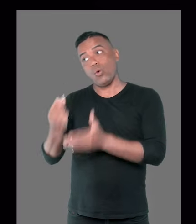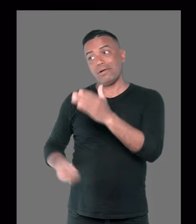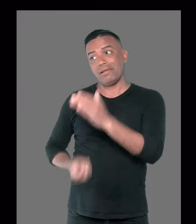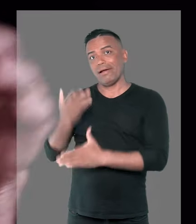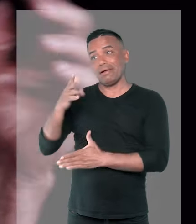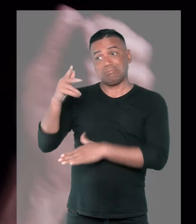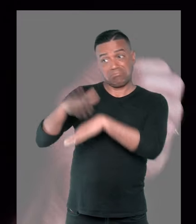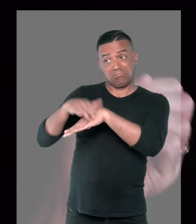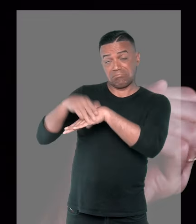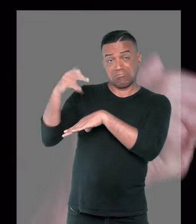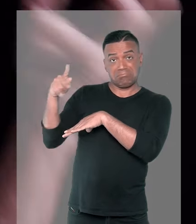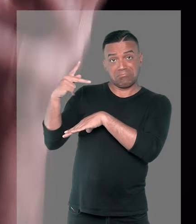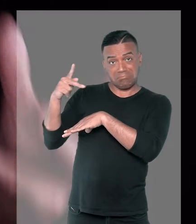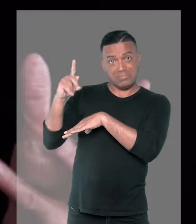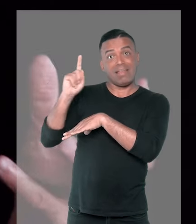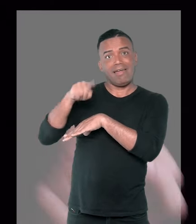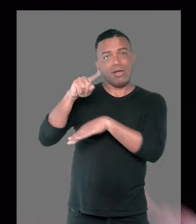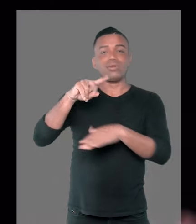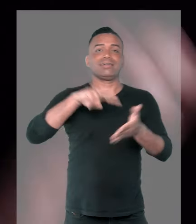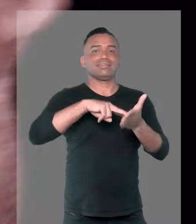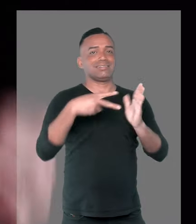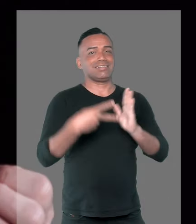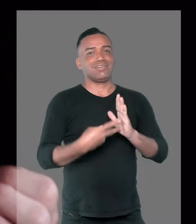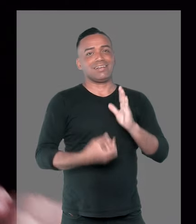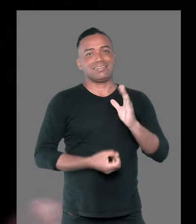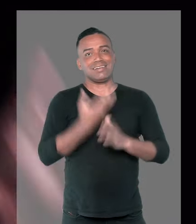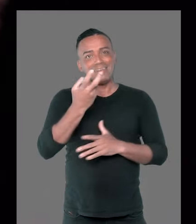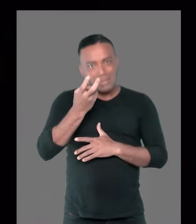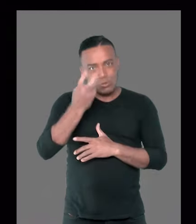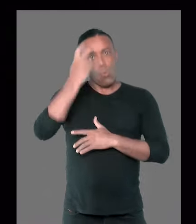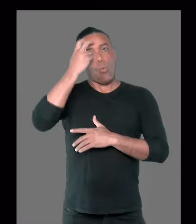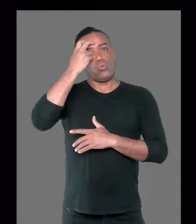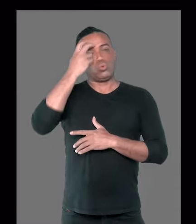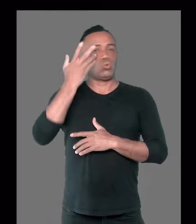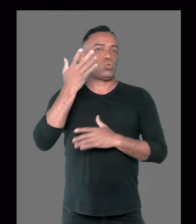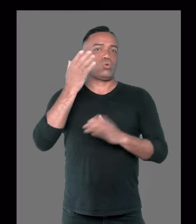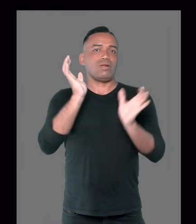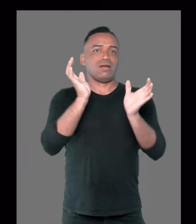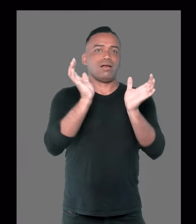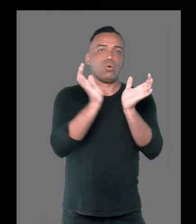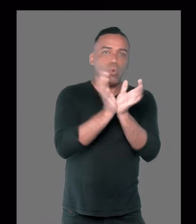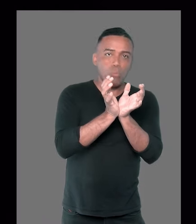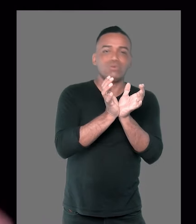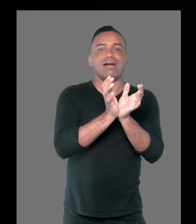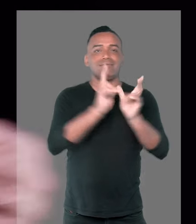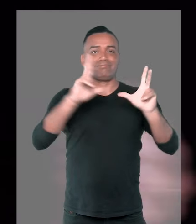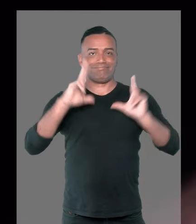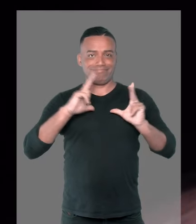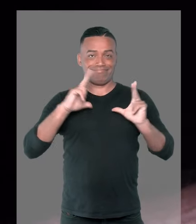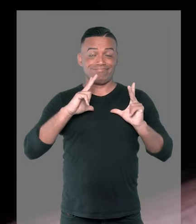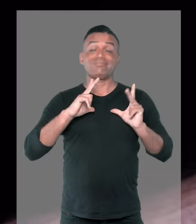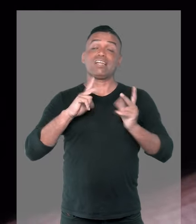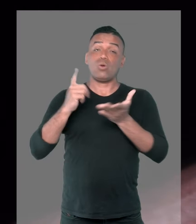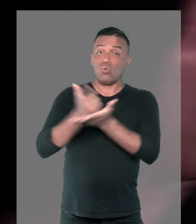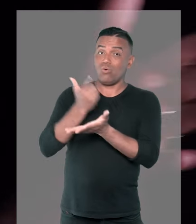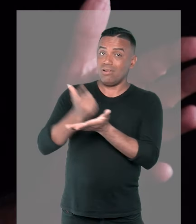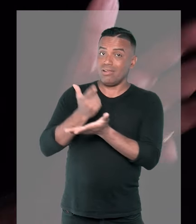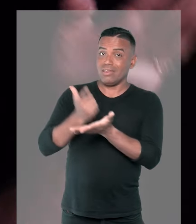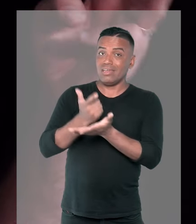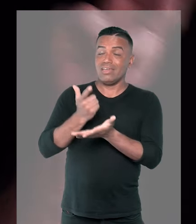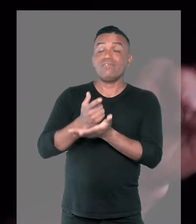jeito é isso que cria os significados e as culturas de comunidades particulares um efeito que no livro A gente chama